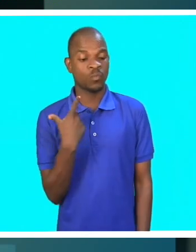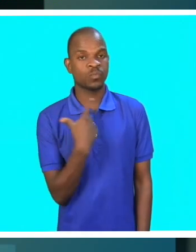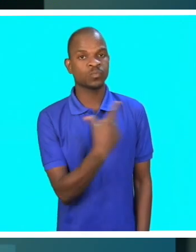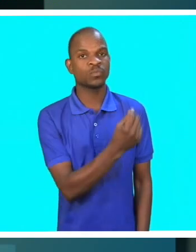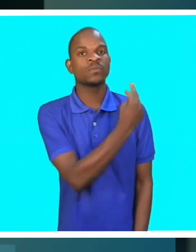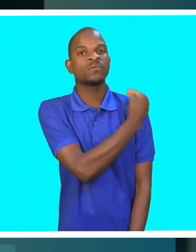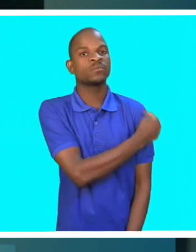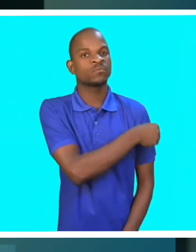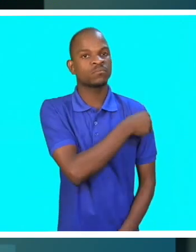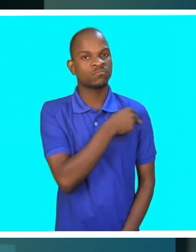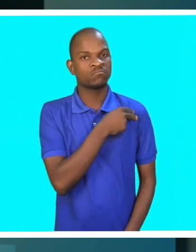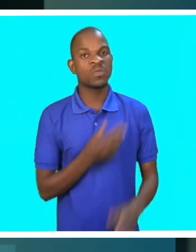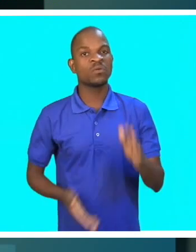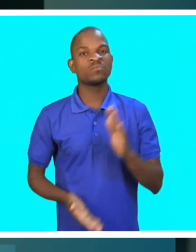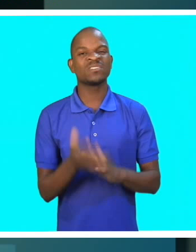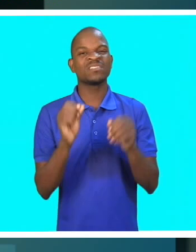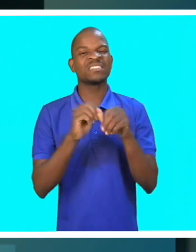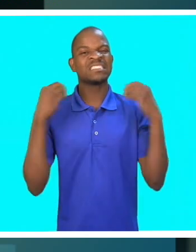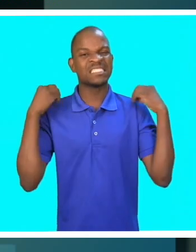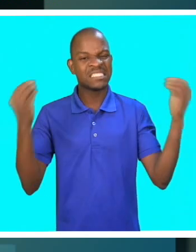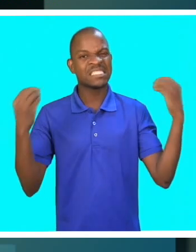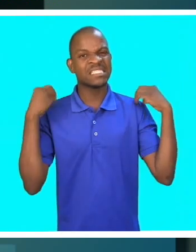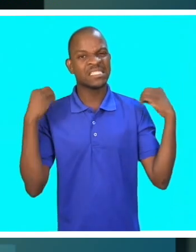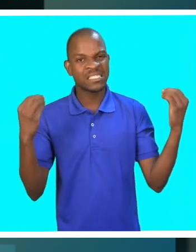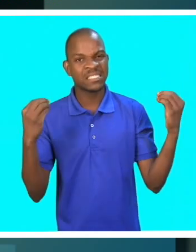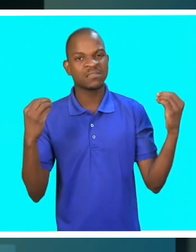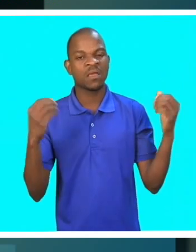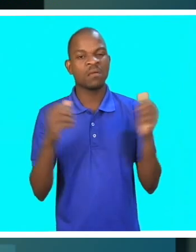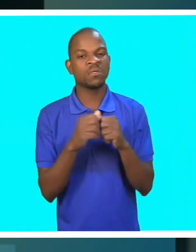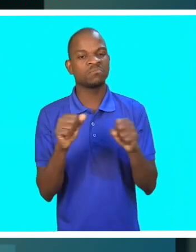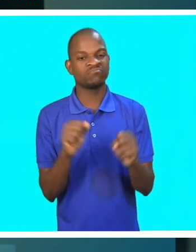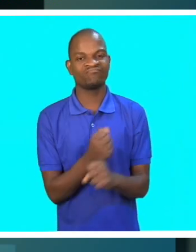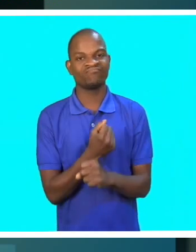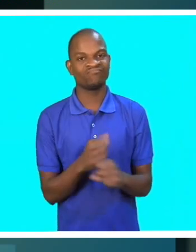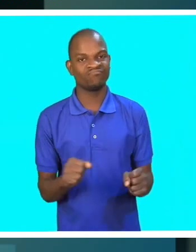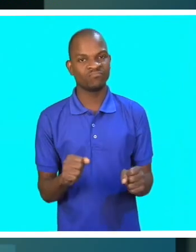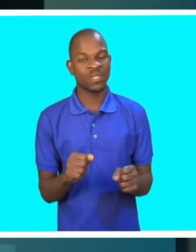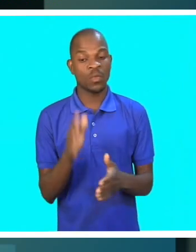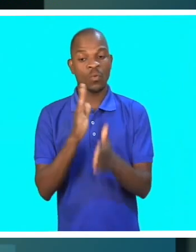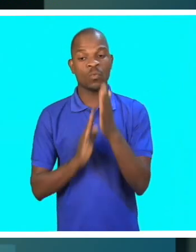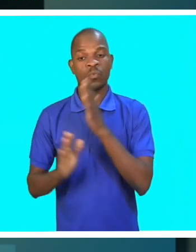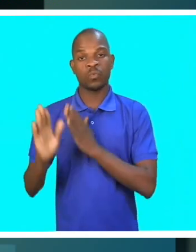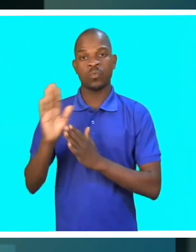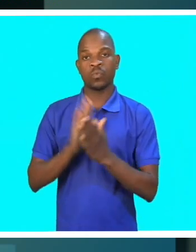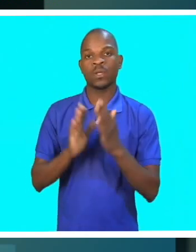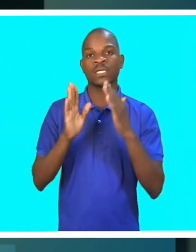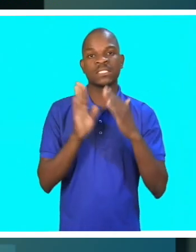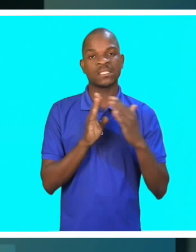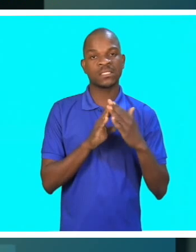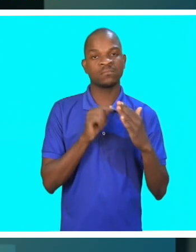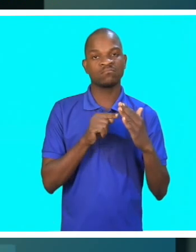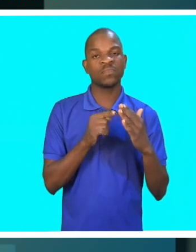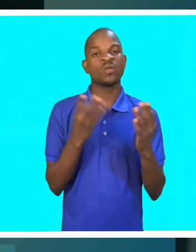para o hospital. Começaram a fazer ginástica para ele, nada. Voltei para casa. Com